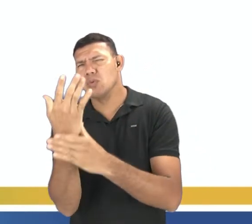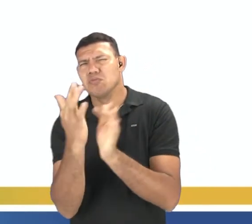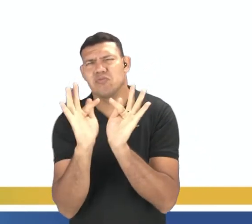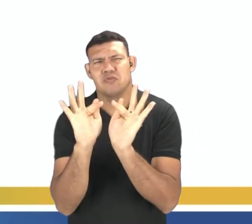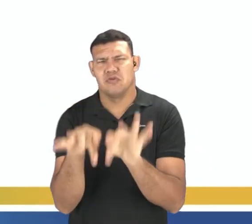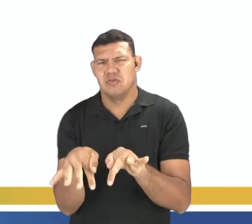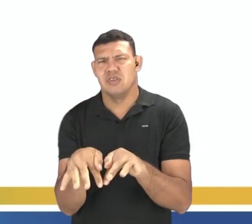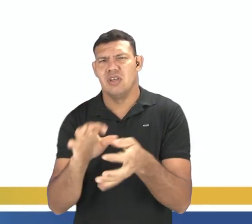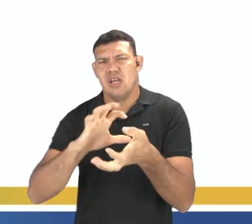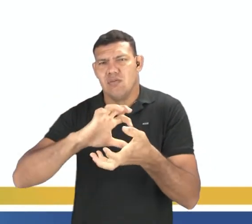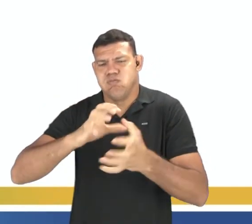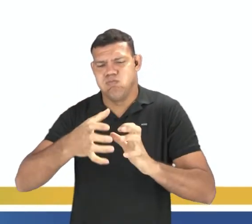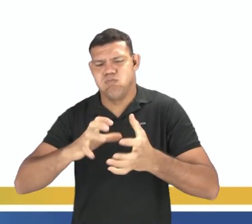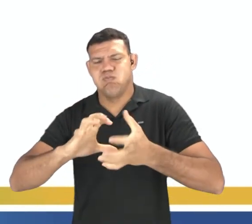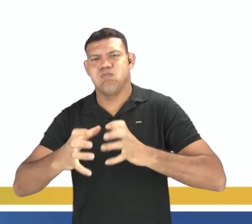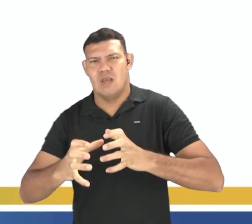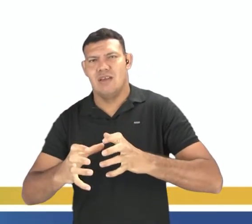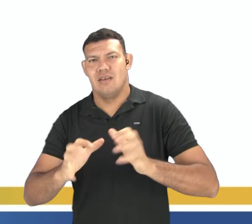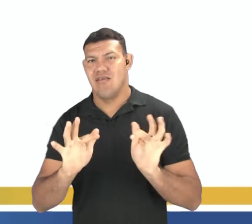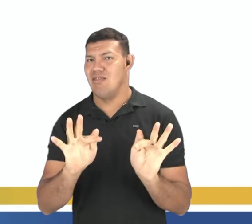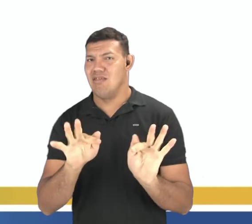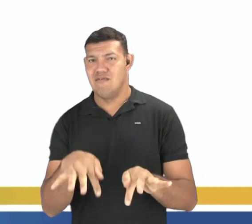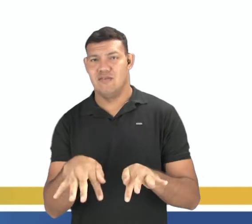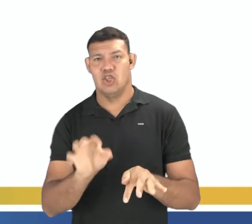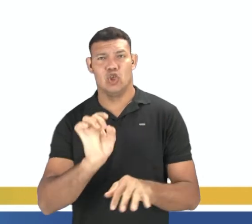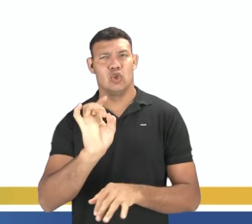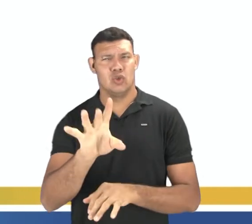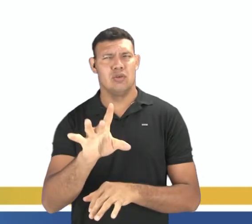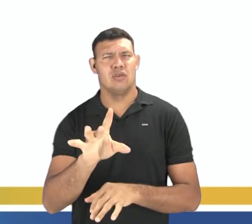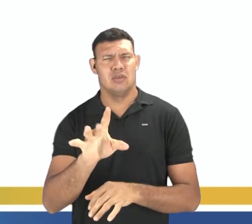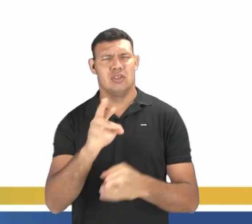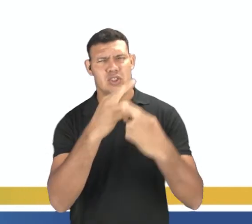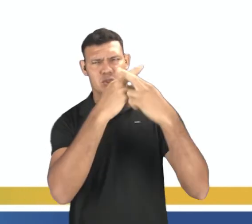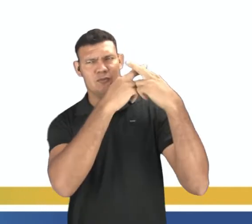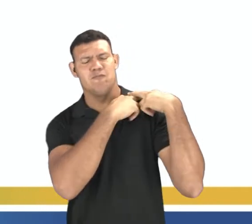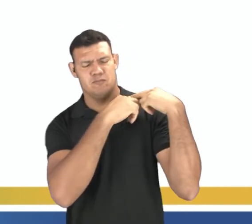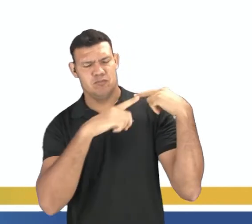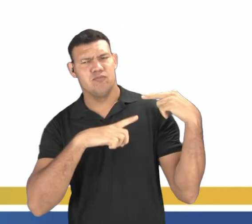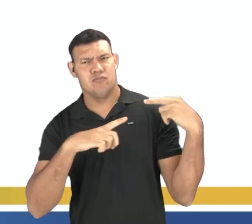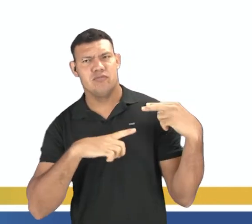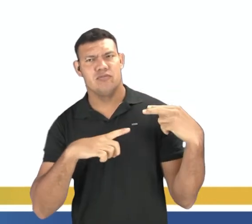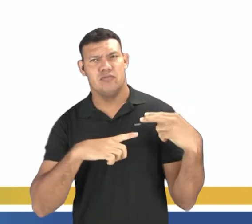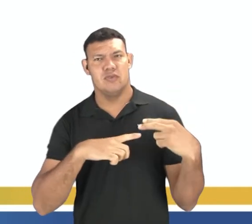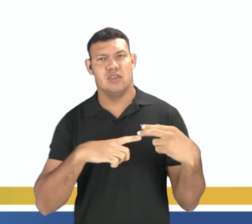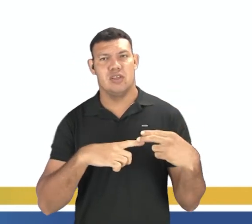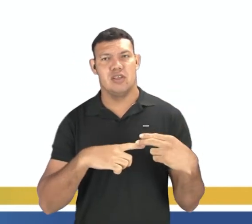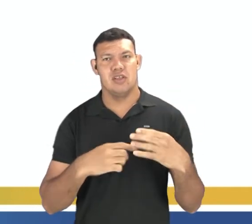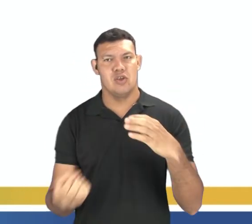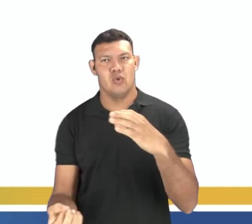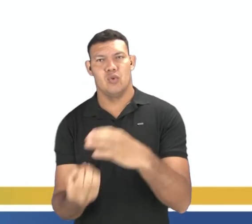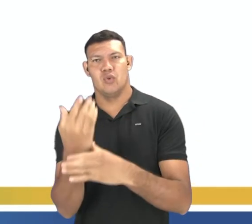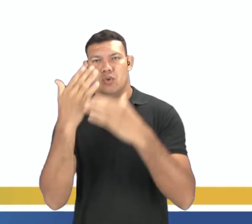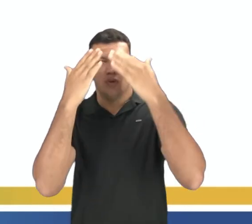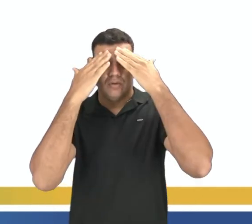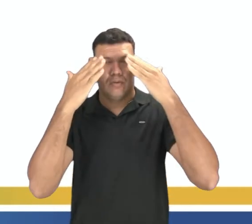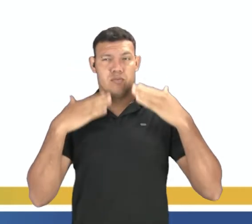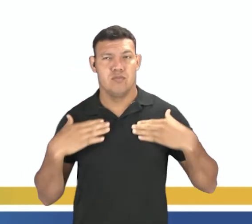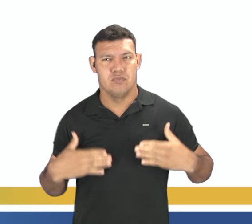da glastulação, mas só são finalizados e desempenham sua função a partir da organogênese.